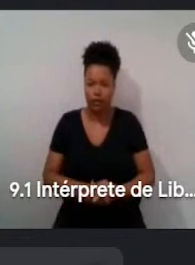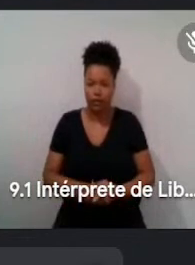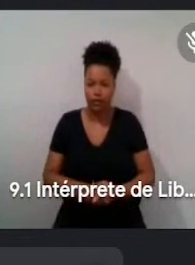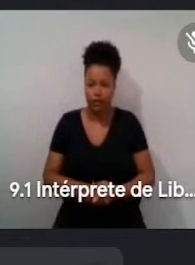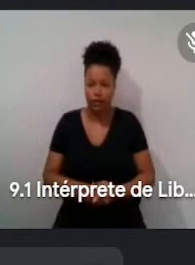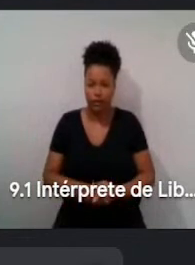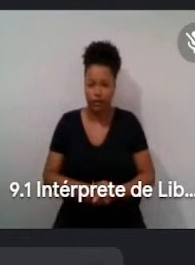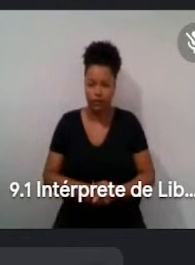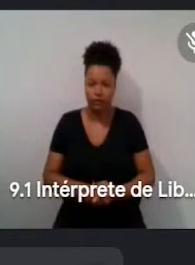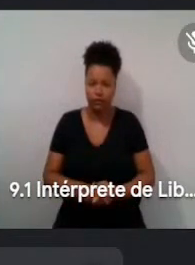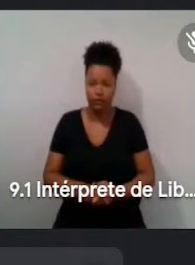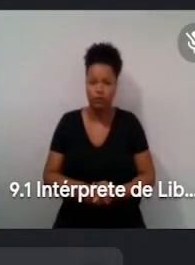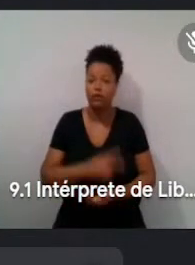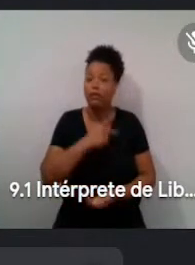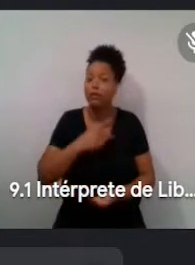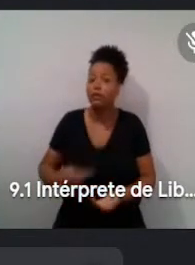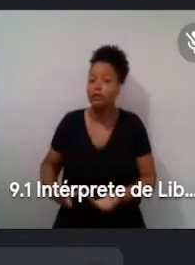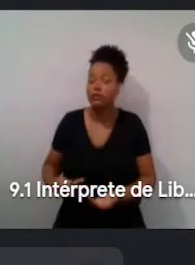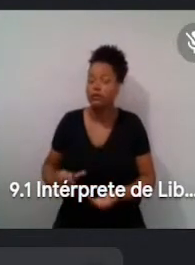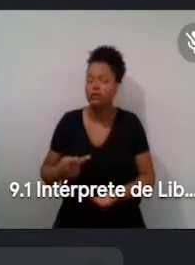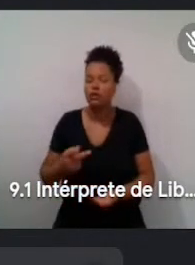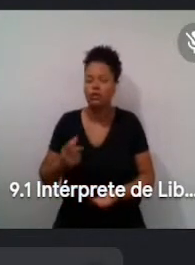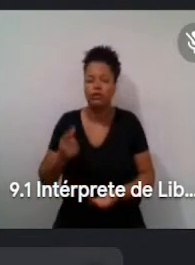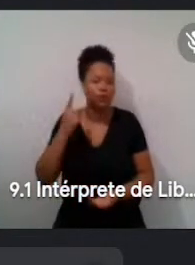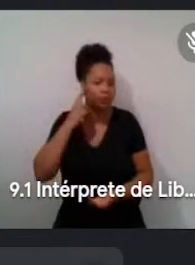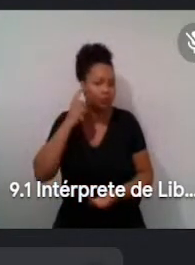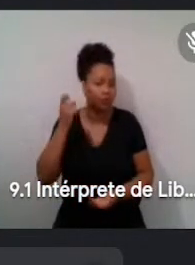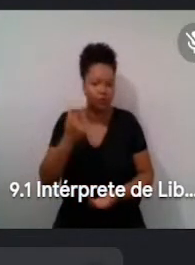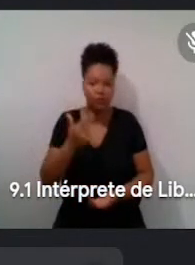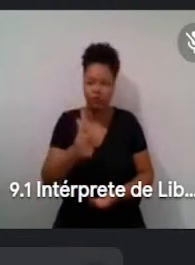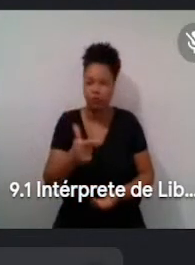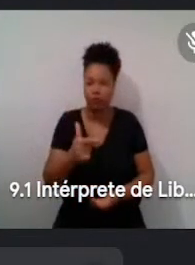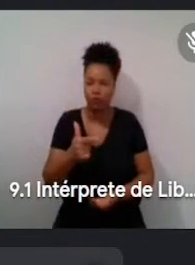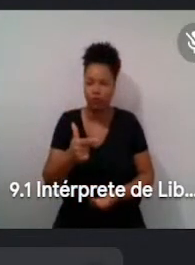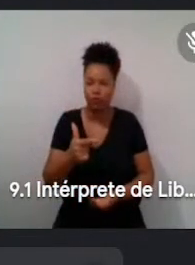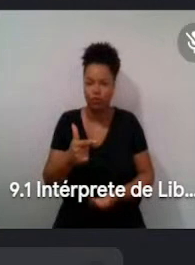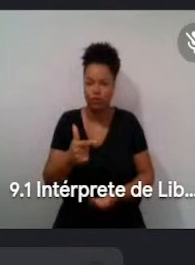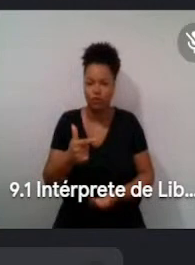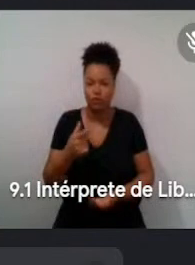o senhor presidente só tá no mudo, o de Vossa Excelência.